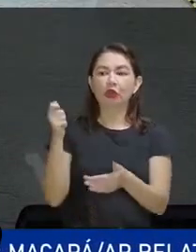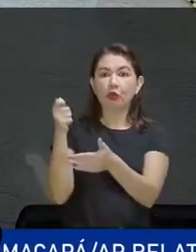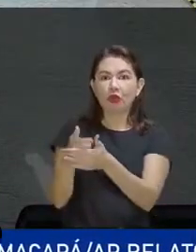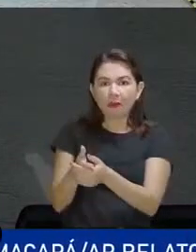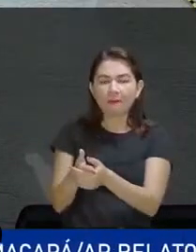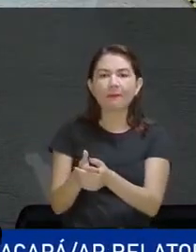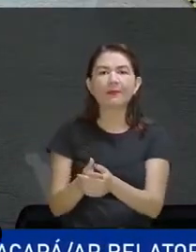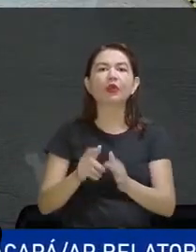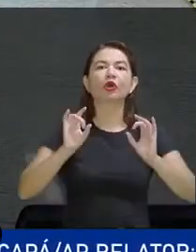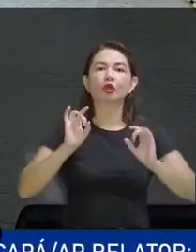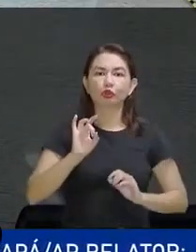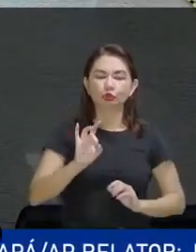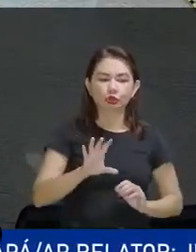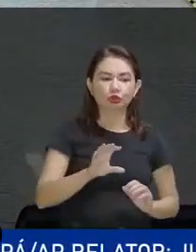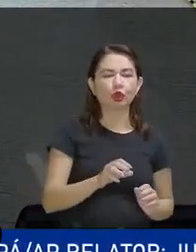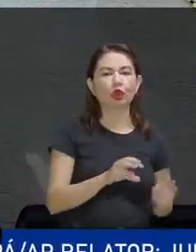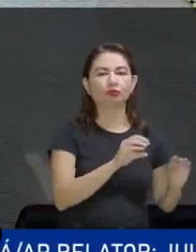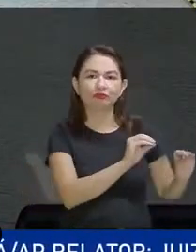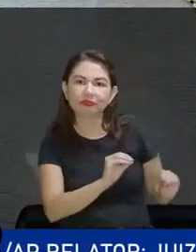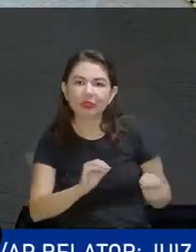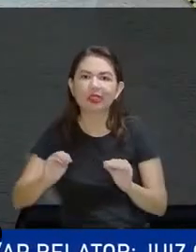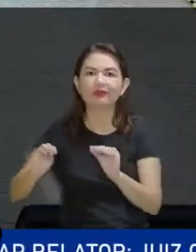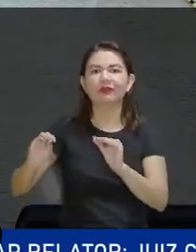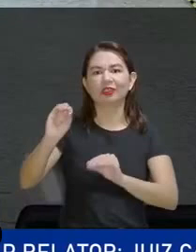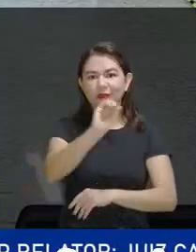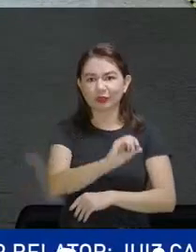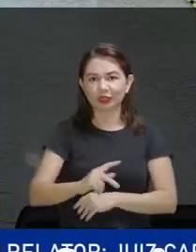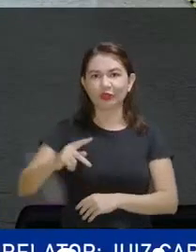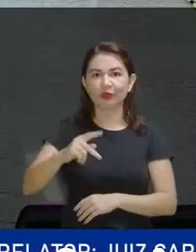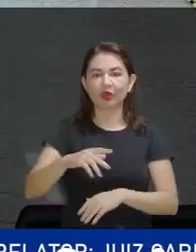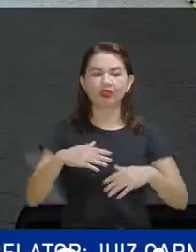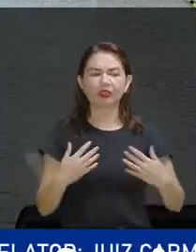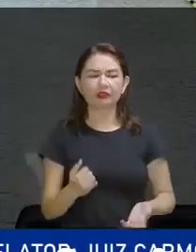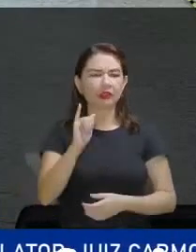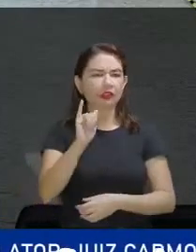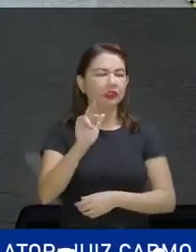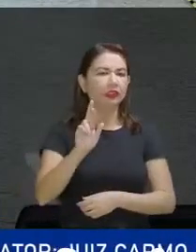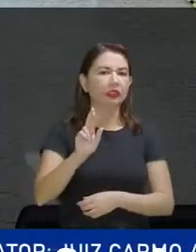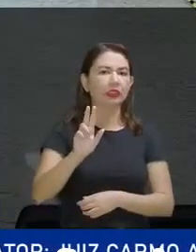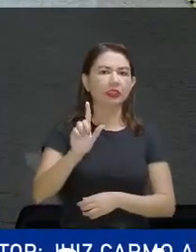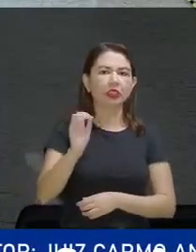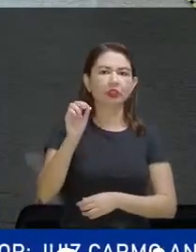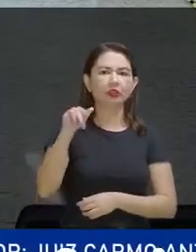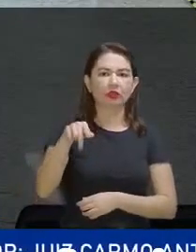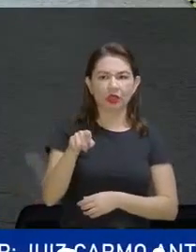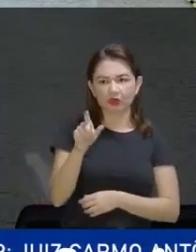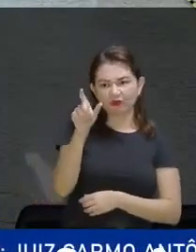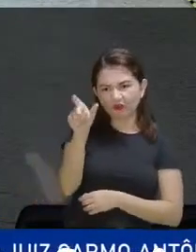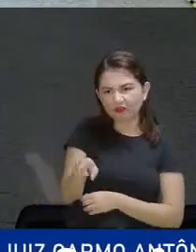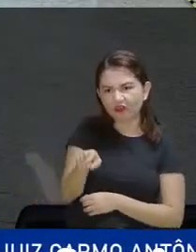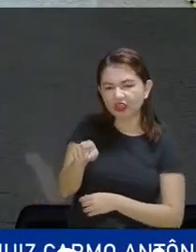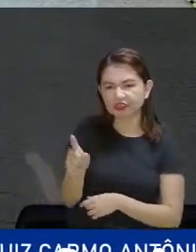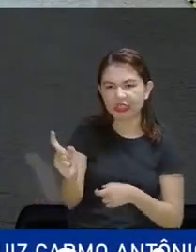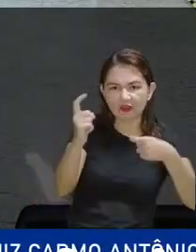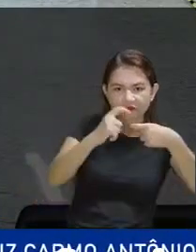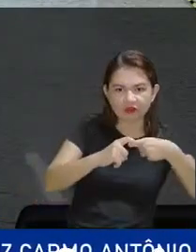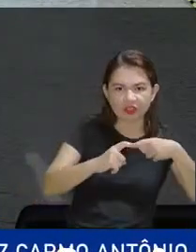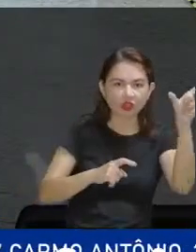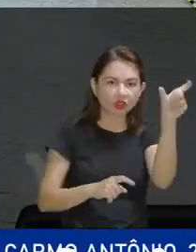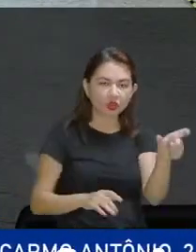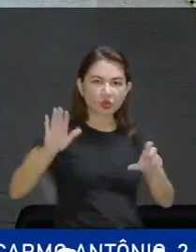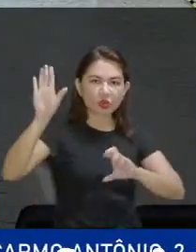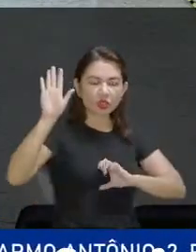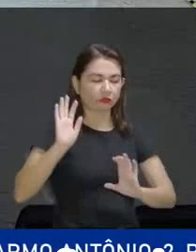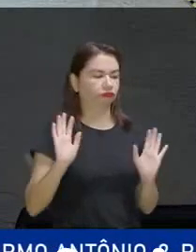estaria realizando transportes dele. Que, questionado o senhor Irlan sobre algum vínculo com o candidato, ele informou